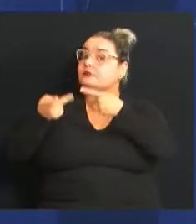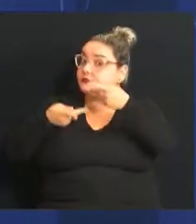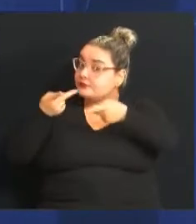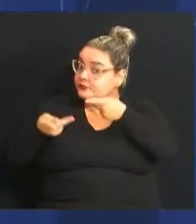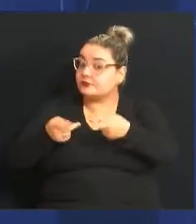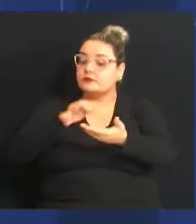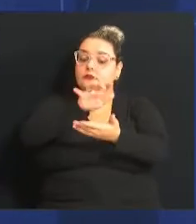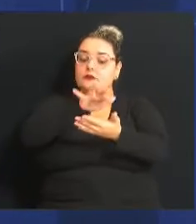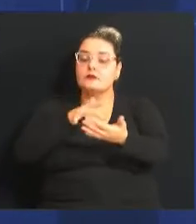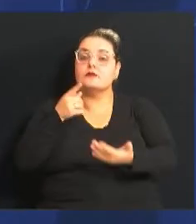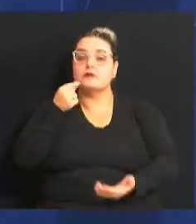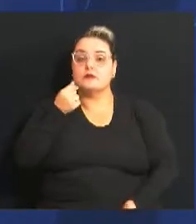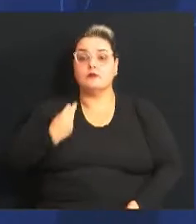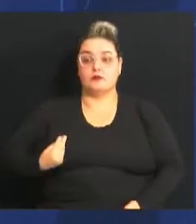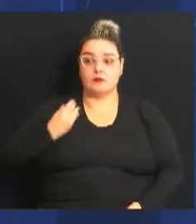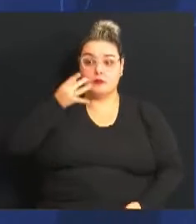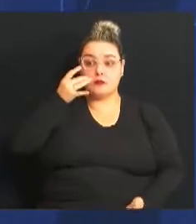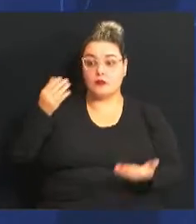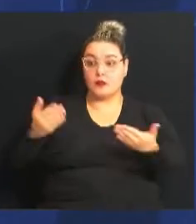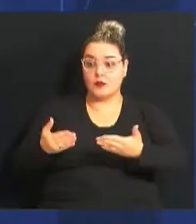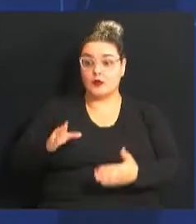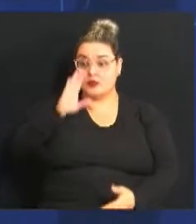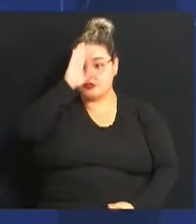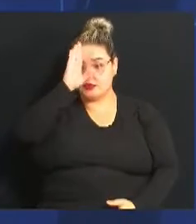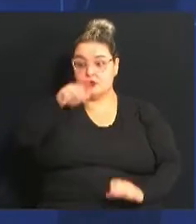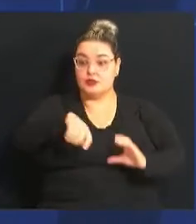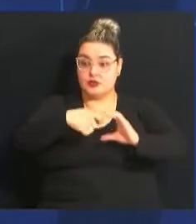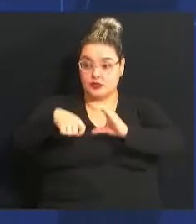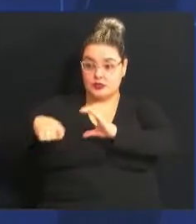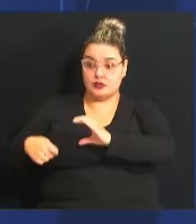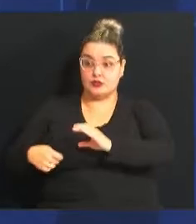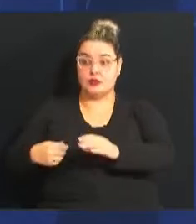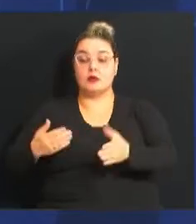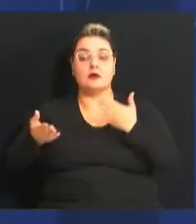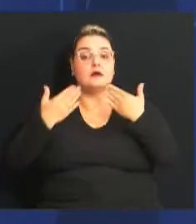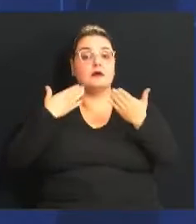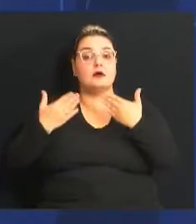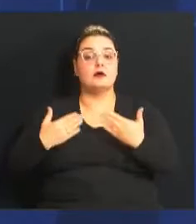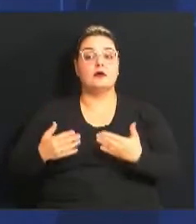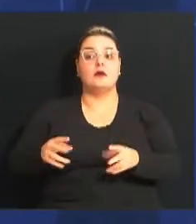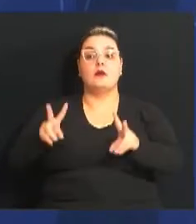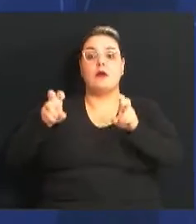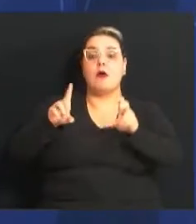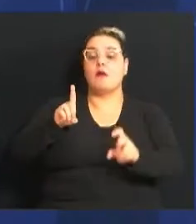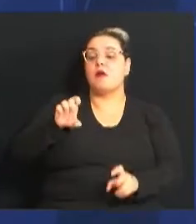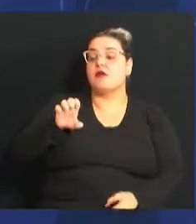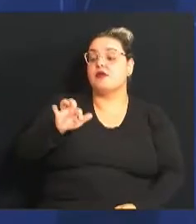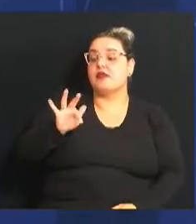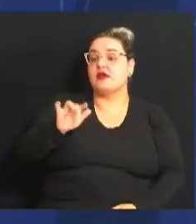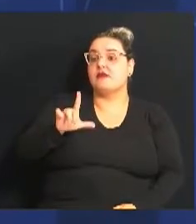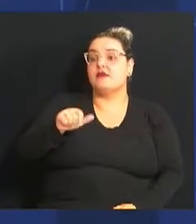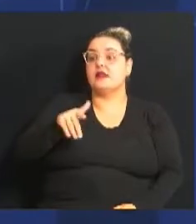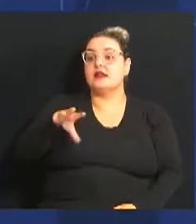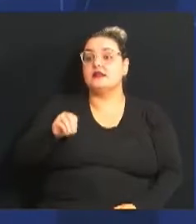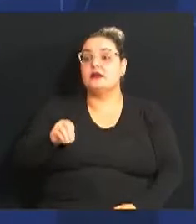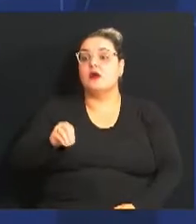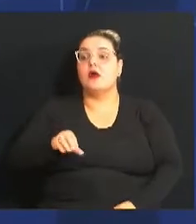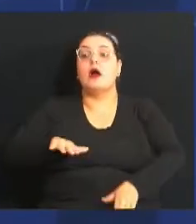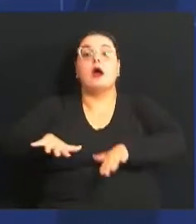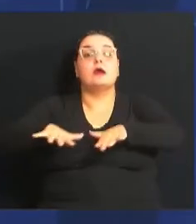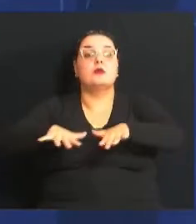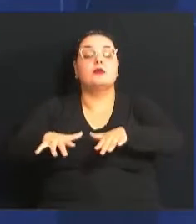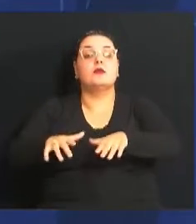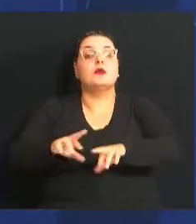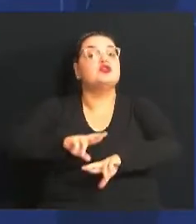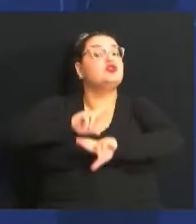ponta do lápis, ao vivo, hoje aqui direto dos estúdios. E a gente vai falar sobre deflação hoje, que é um movimento contrário